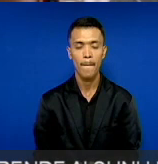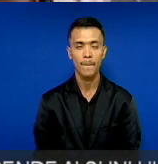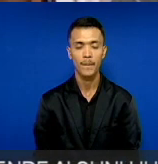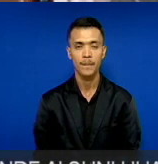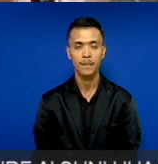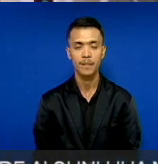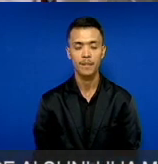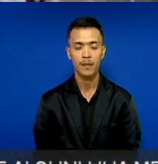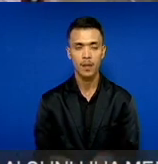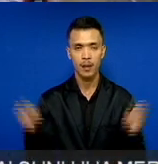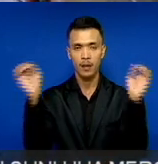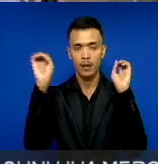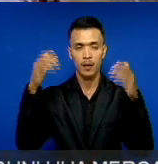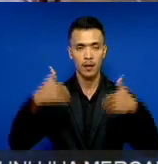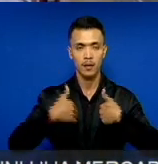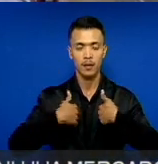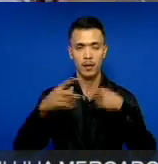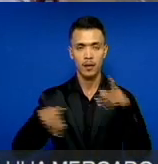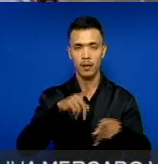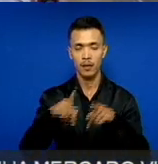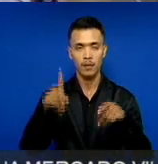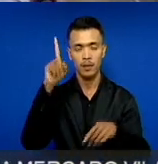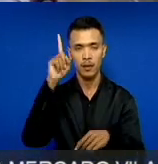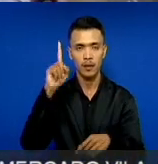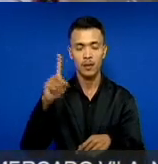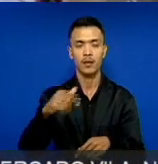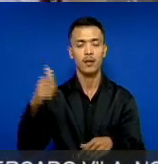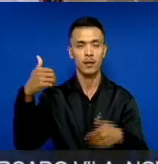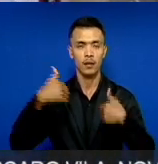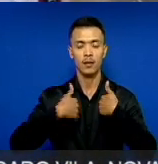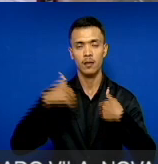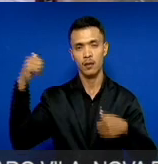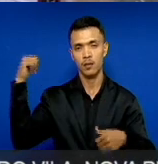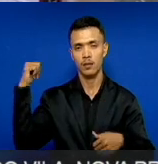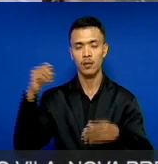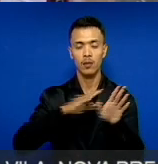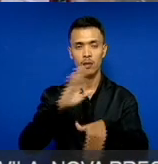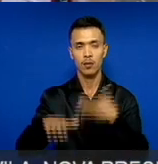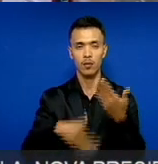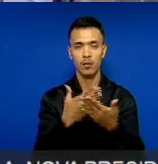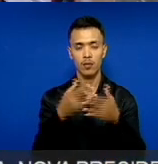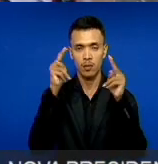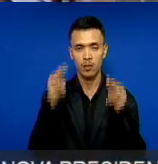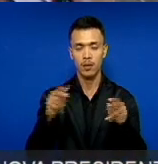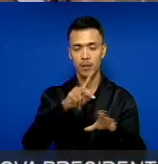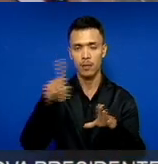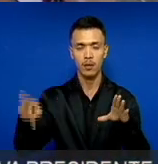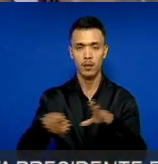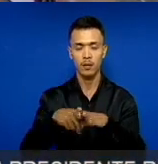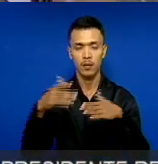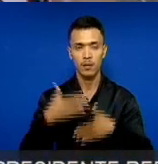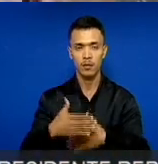significa kata la ia cidadão ida la ia timoroanda que ia kutuk. Hototo tem que participar e a processo